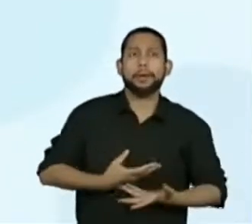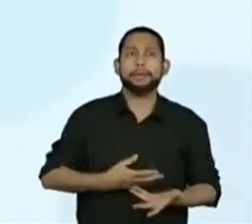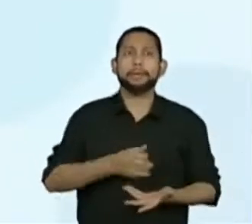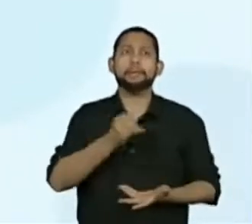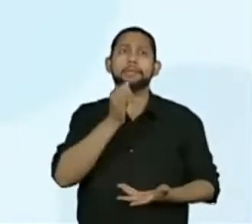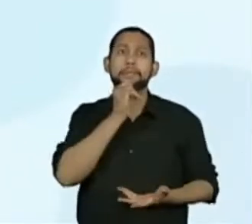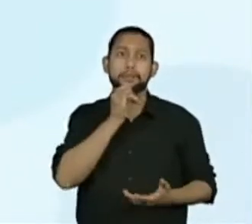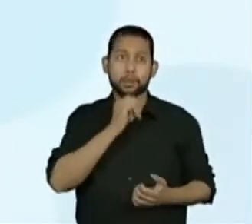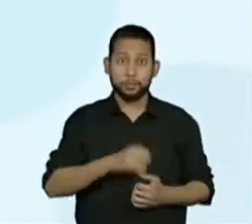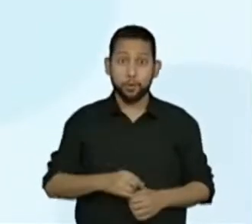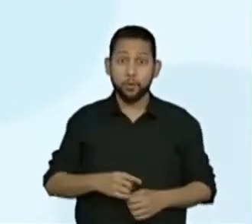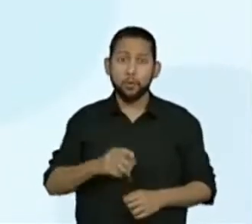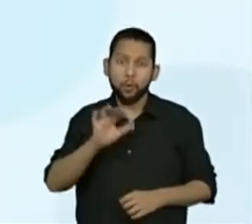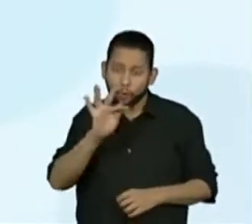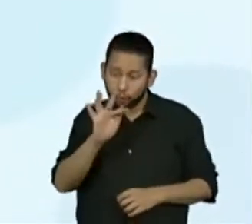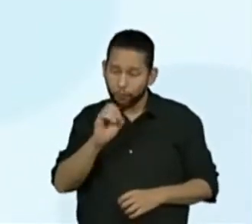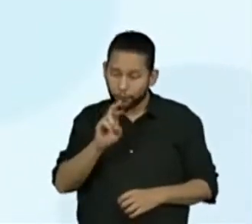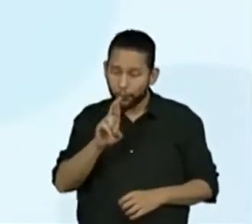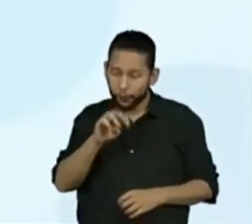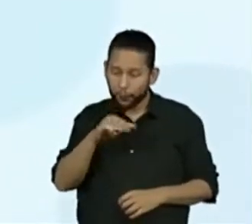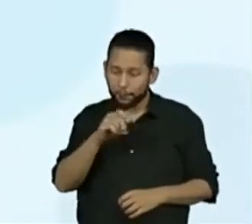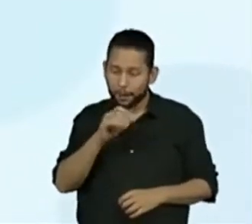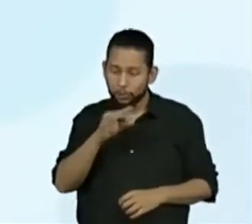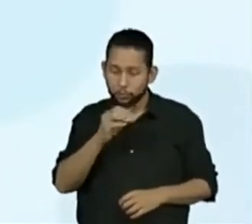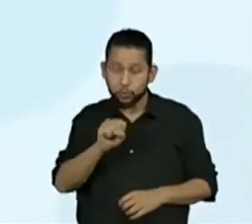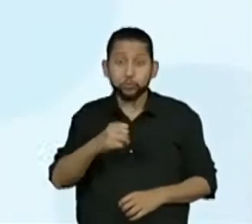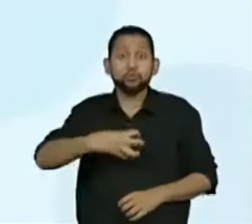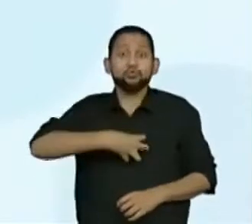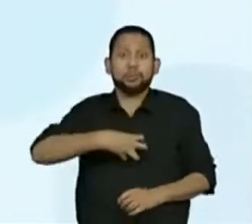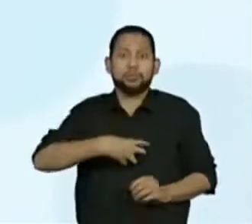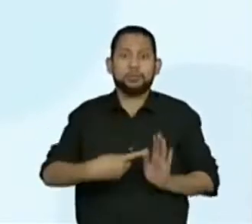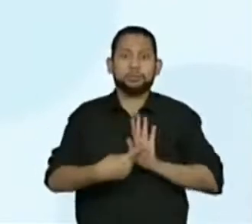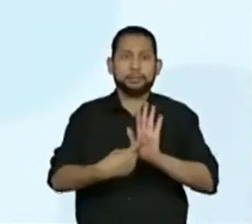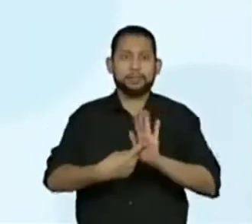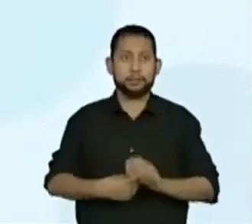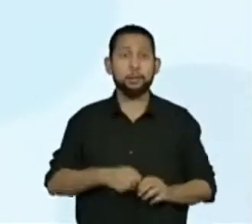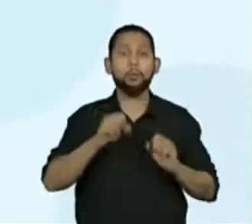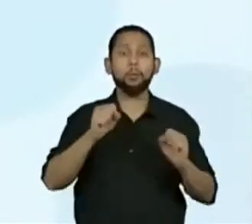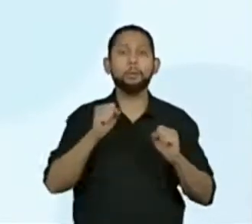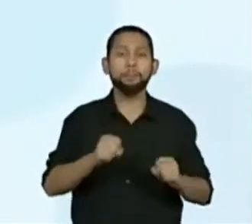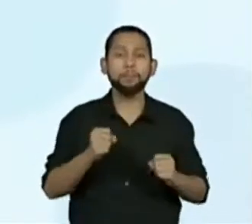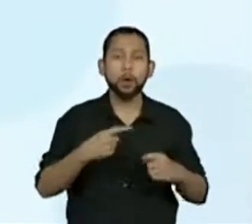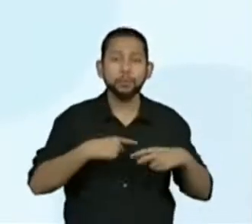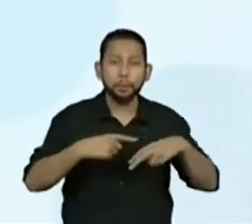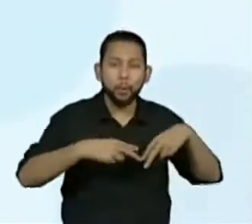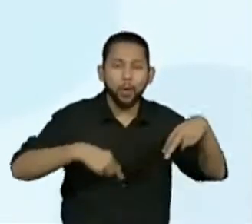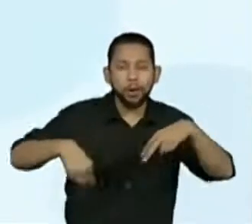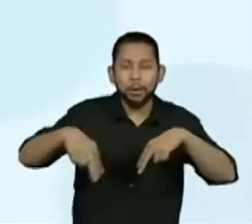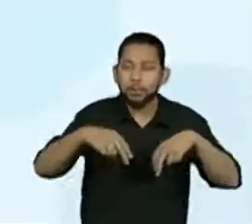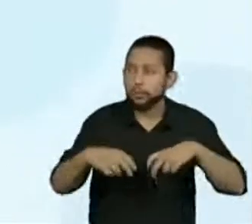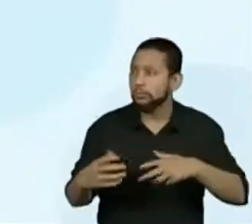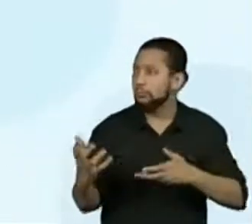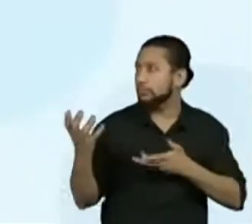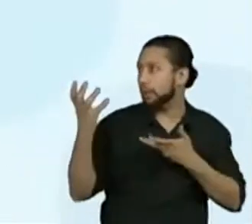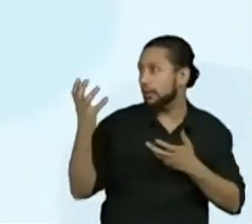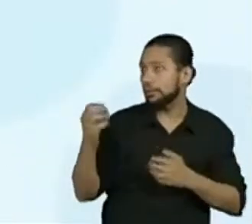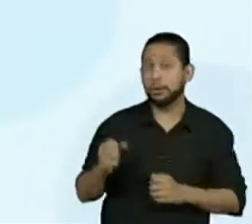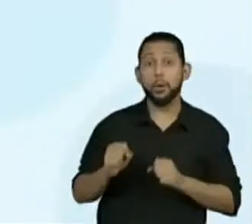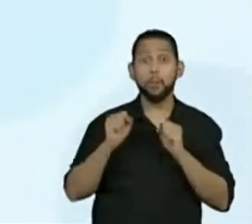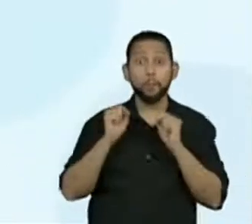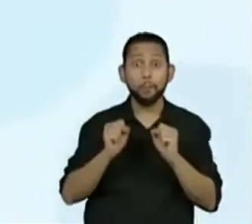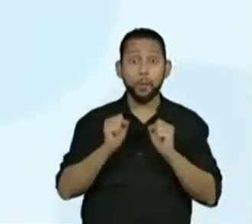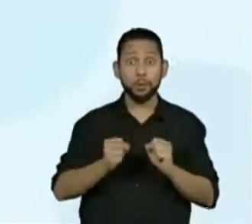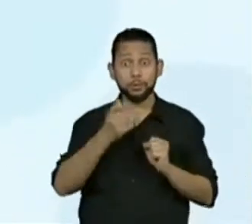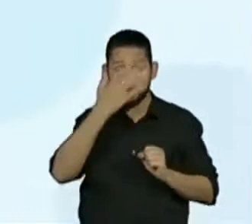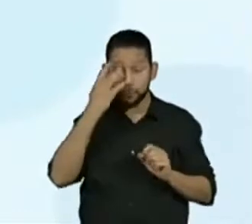apresentados ó os formatos então nós temos dramatização de poema jogral aqui